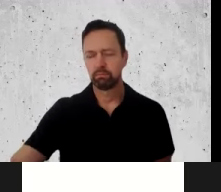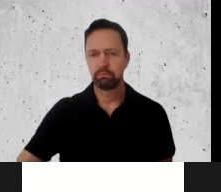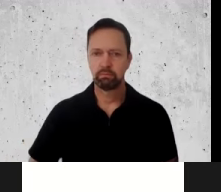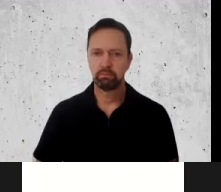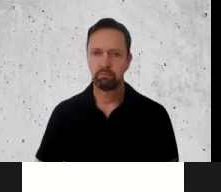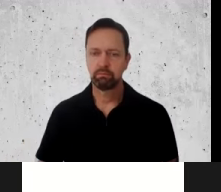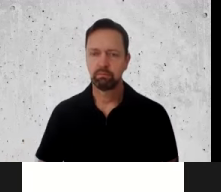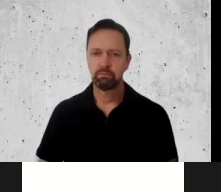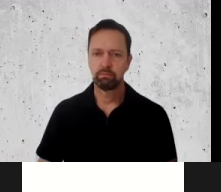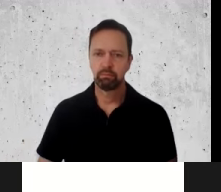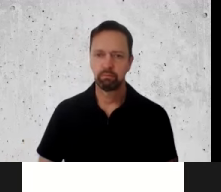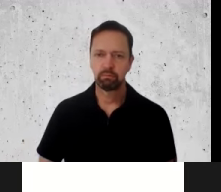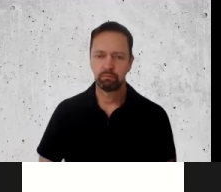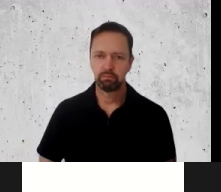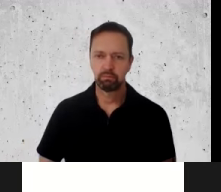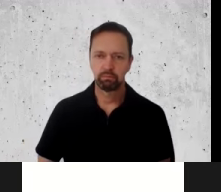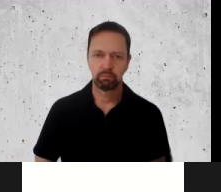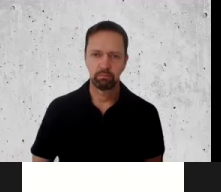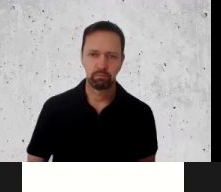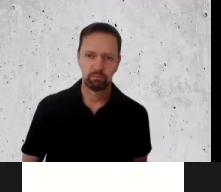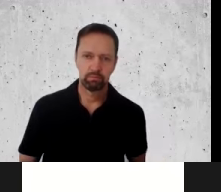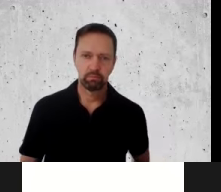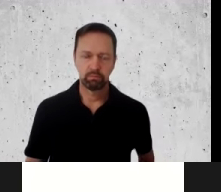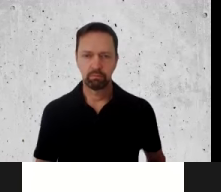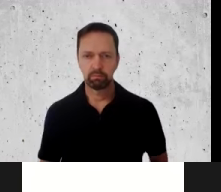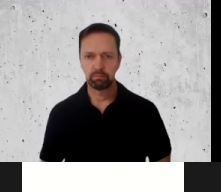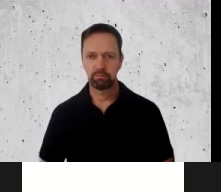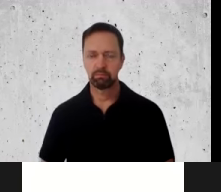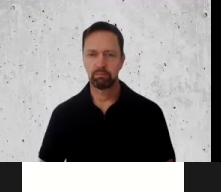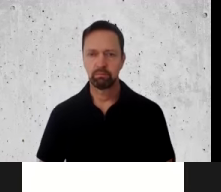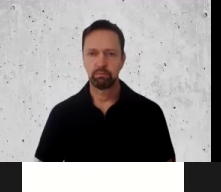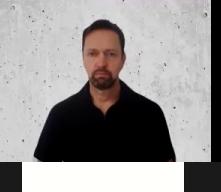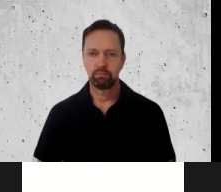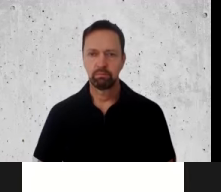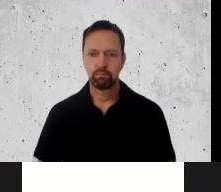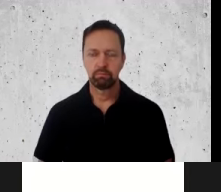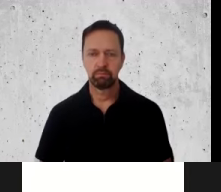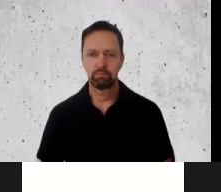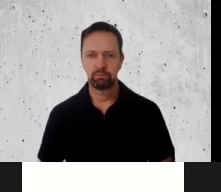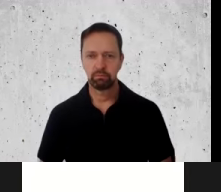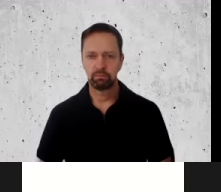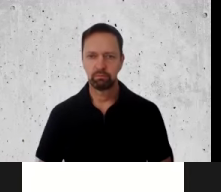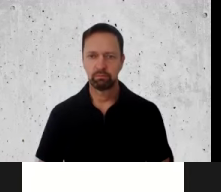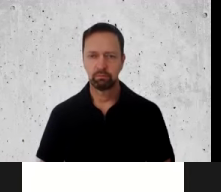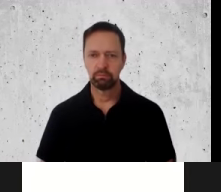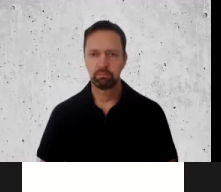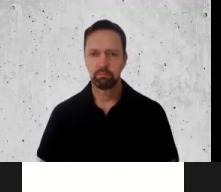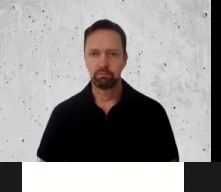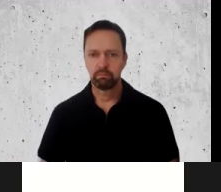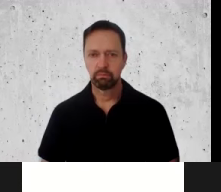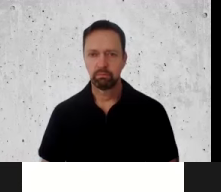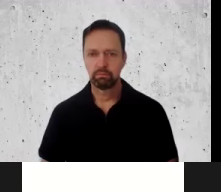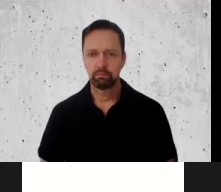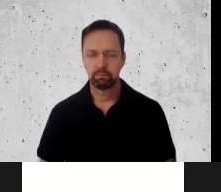proprietários de imóveis urbanos e locadores, né? No contexto de pandemia, em que há uma inadimplência